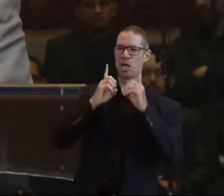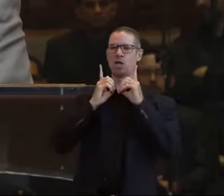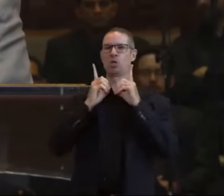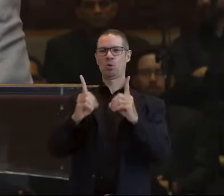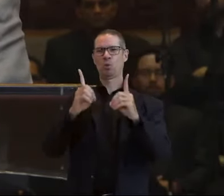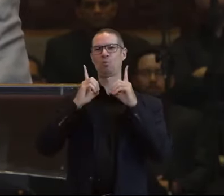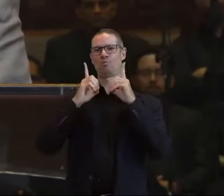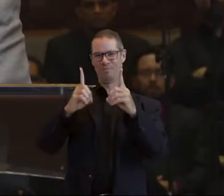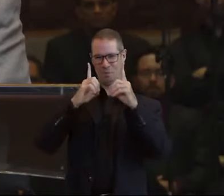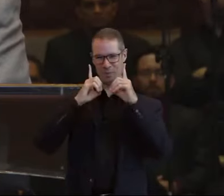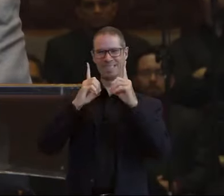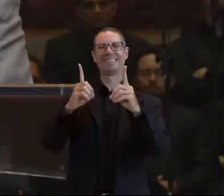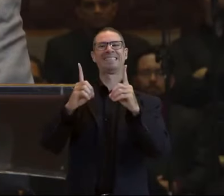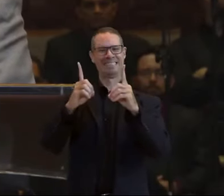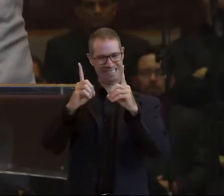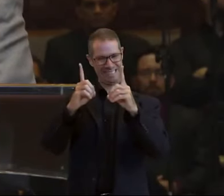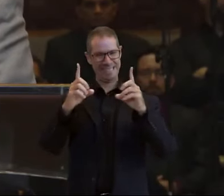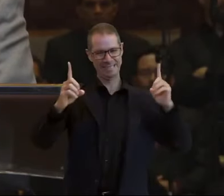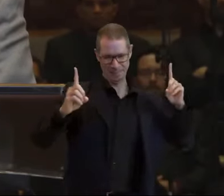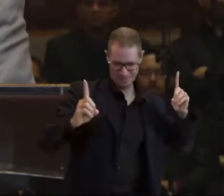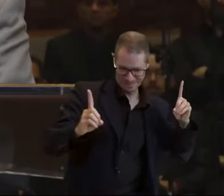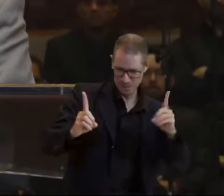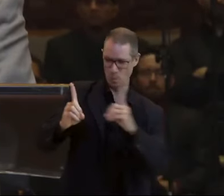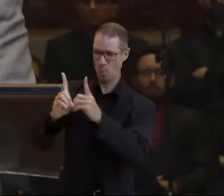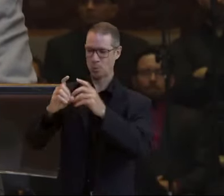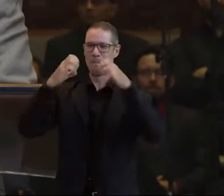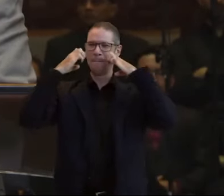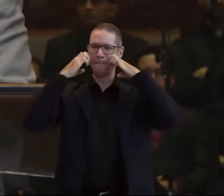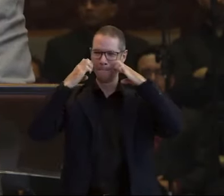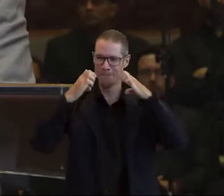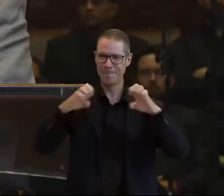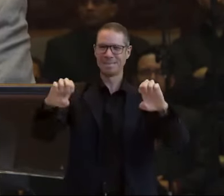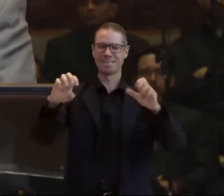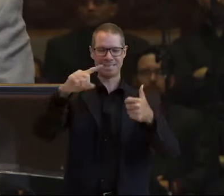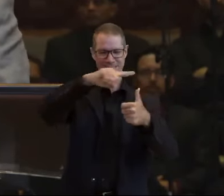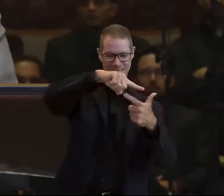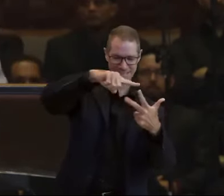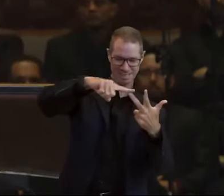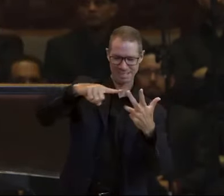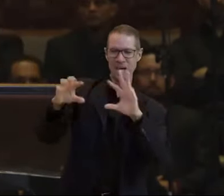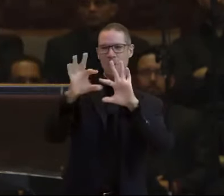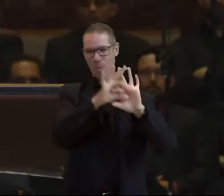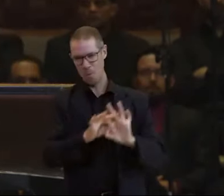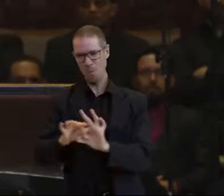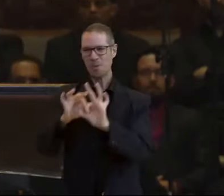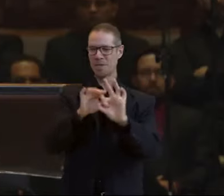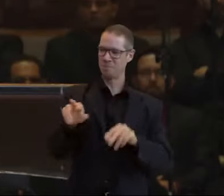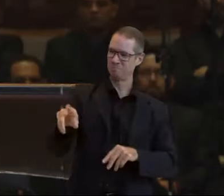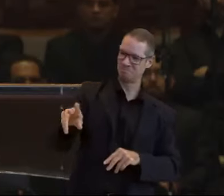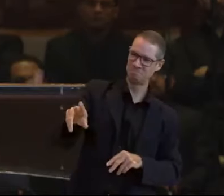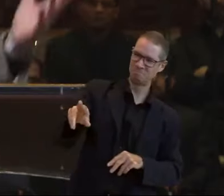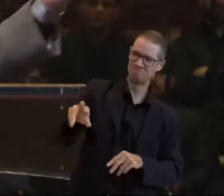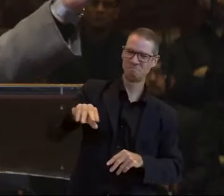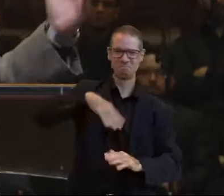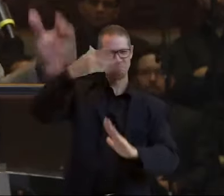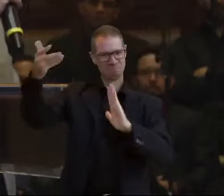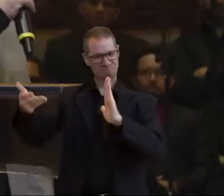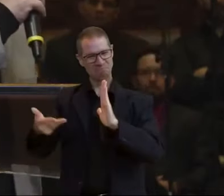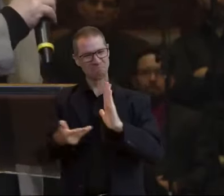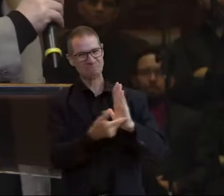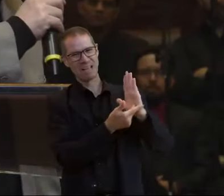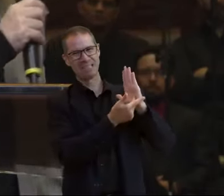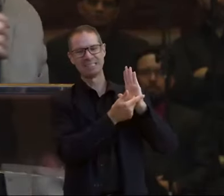doutrina, os encontros, a mensagem, a comunhão entre os irmãos, alguns